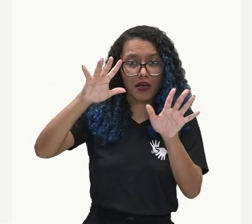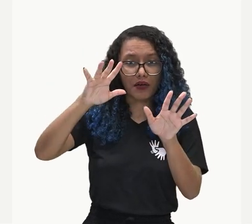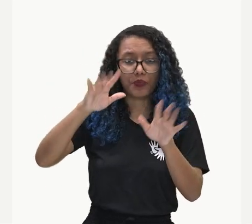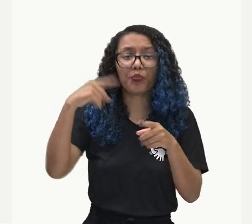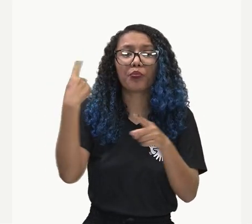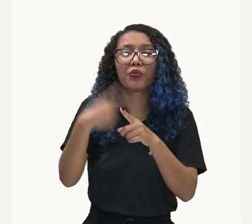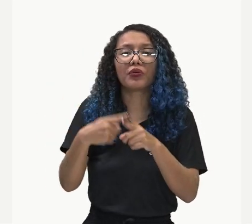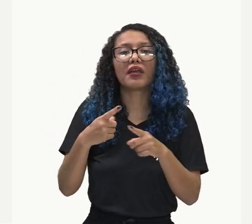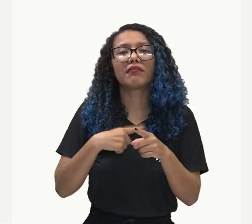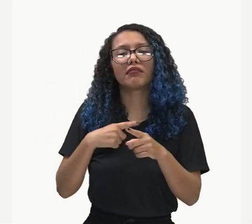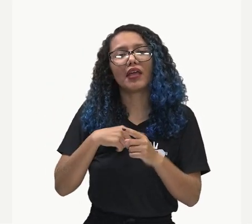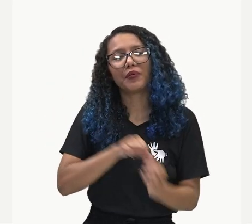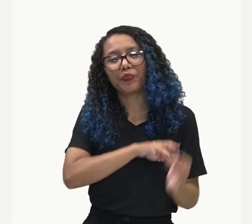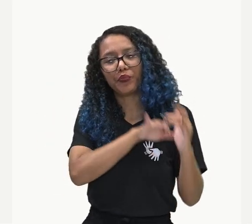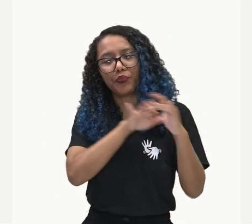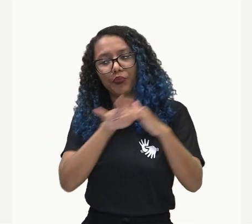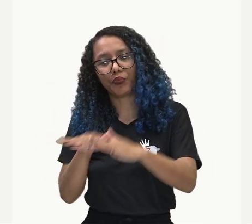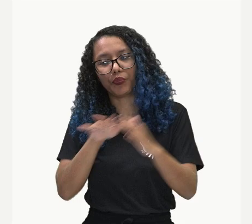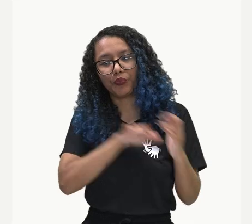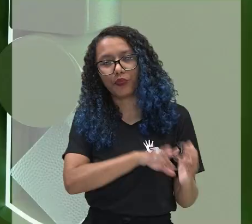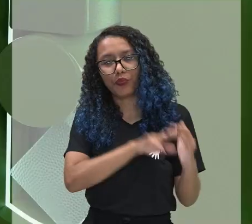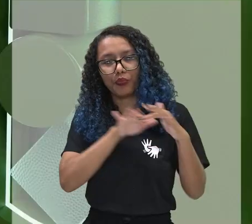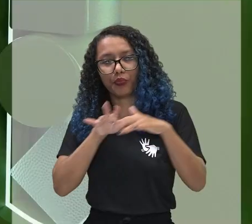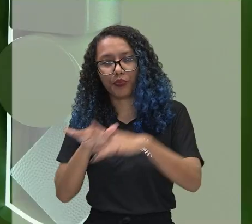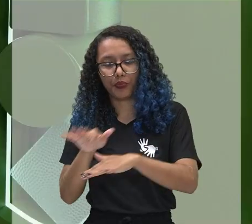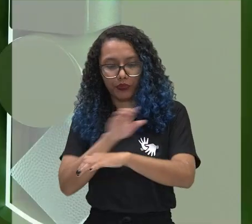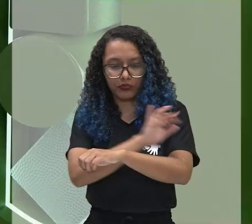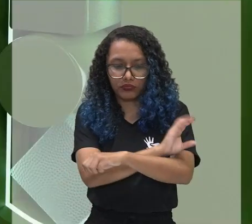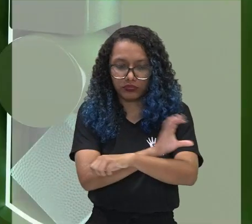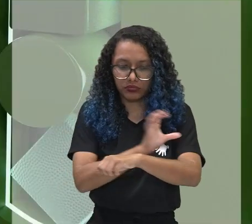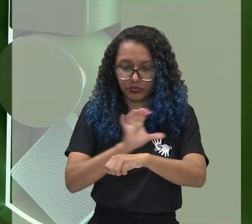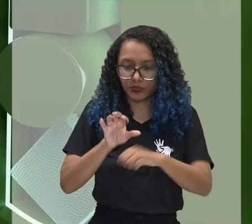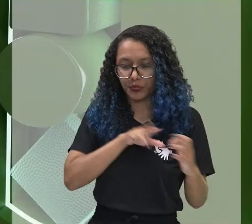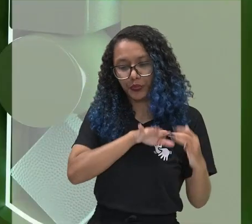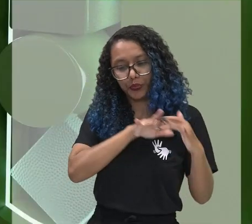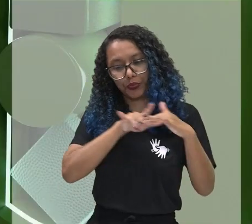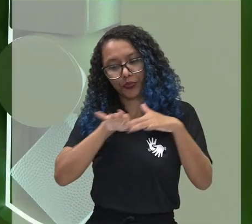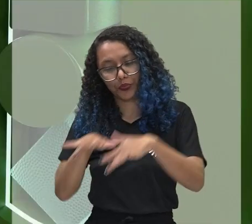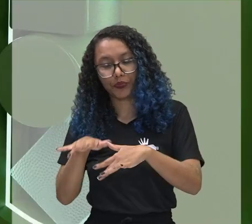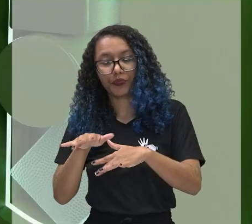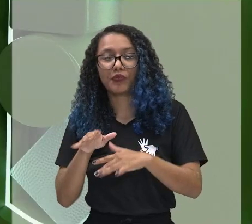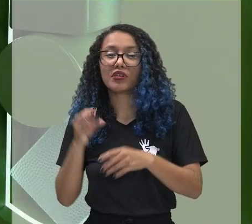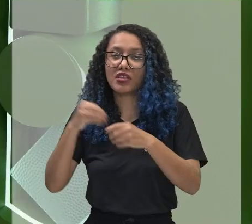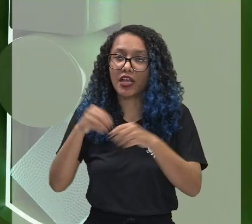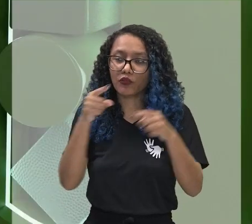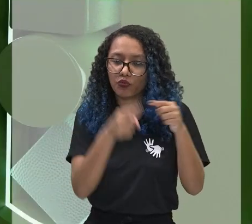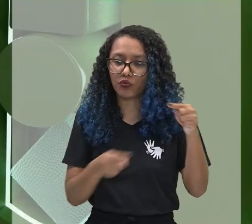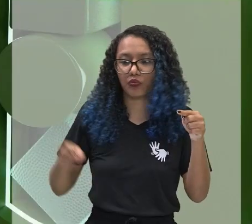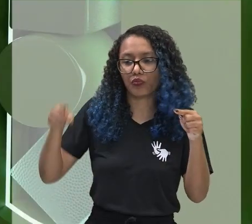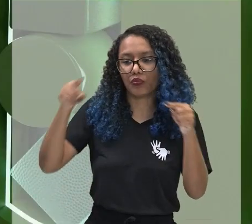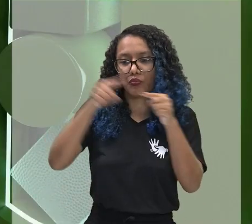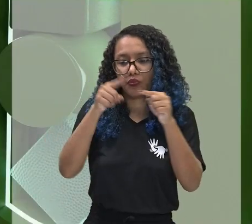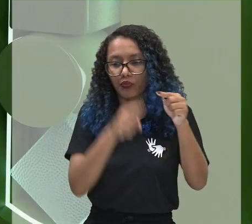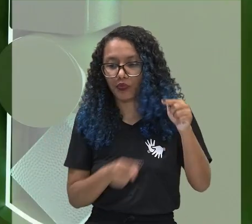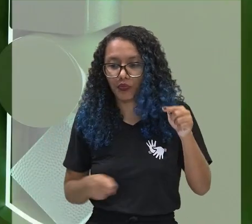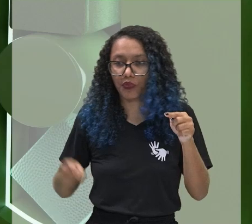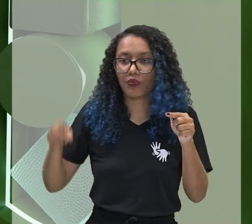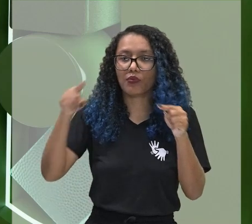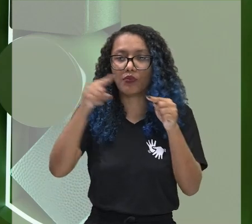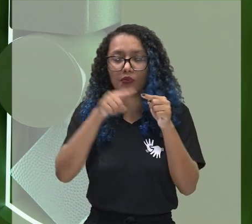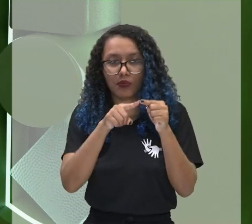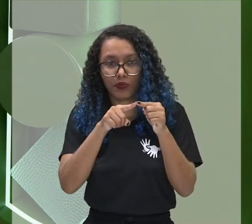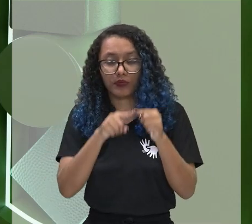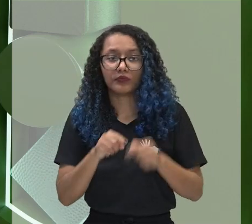fluxo contínuo, uma corrente elétrica ao longo de todo esse circuito. Então, perceba aí que para haver um